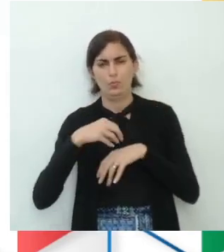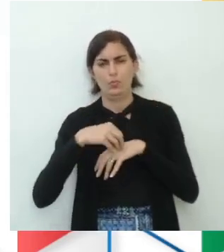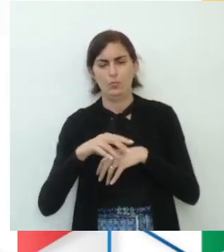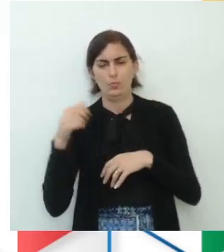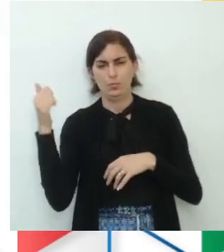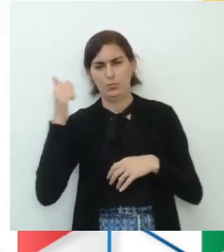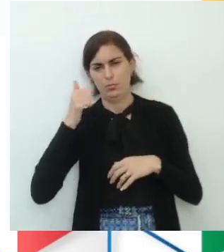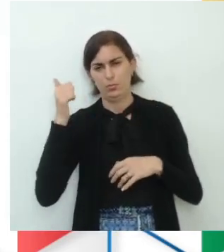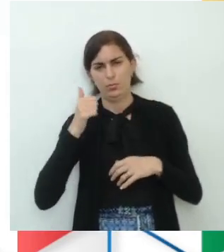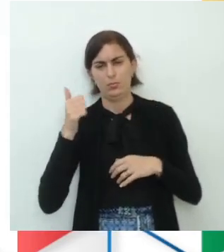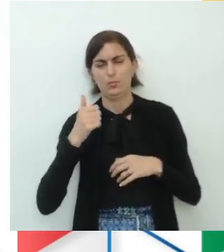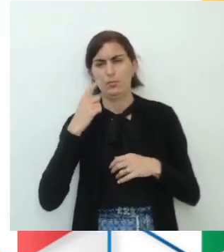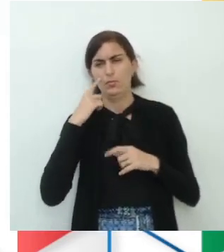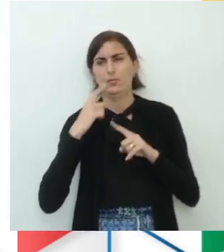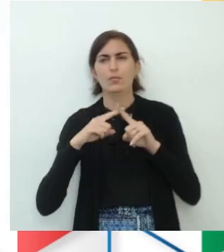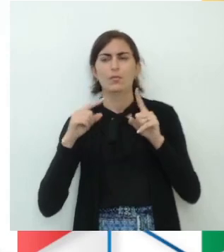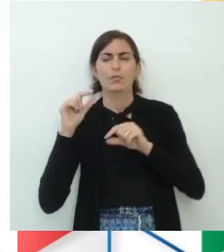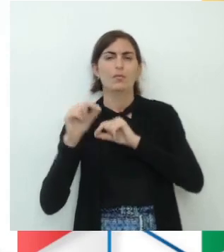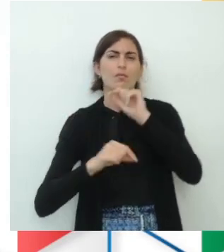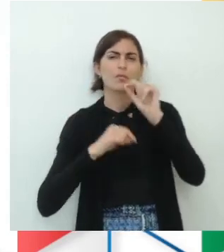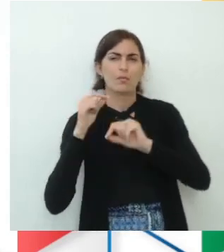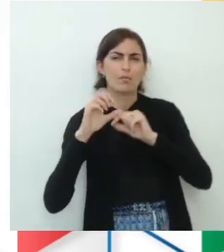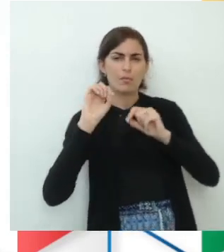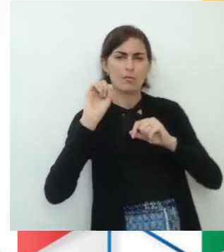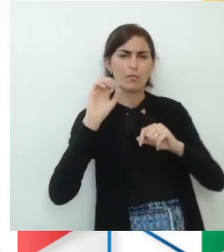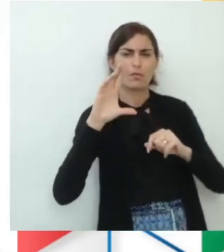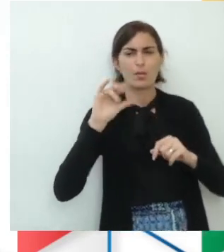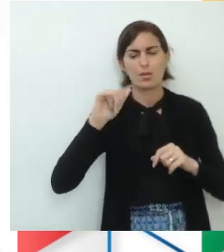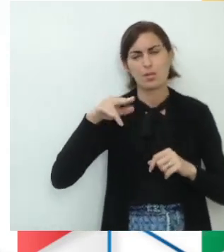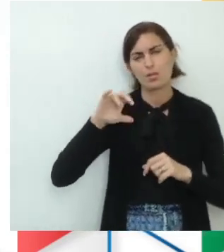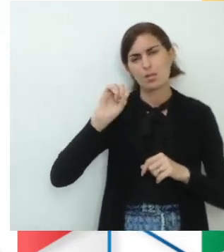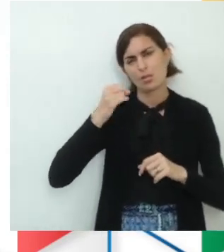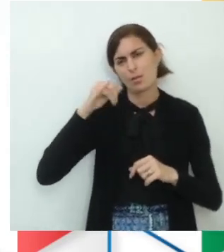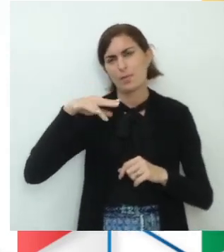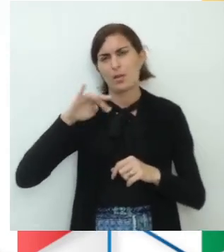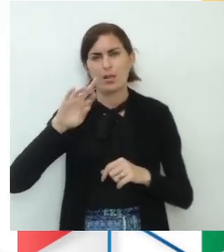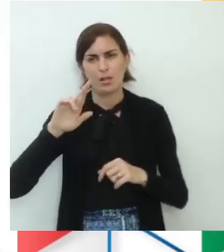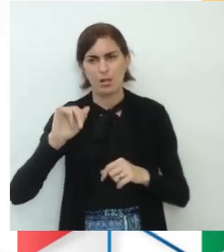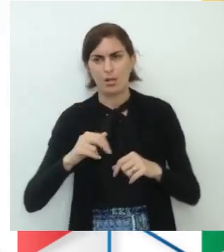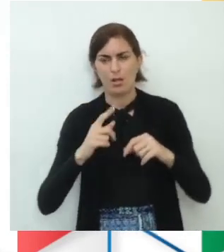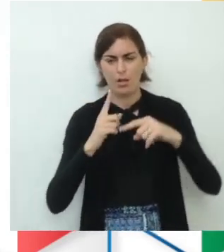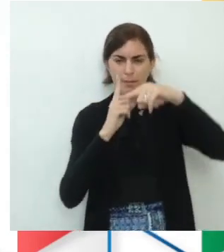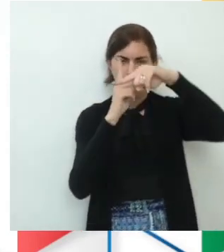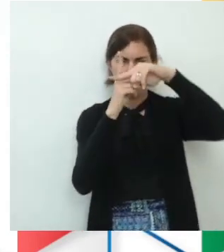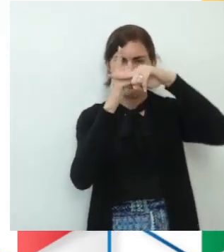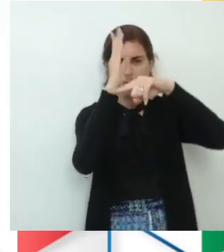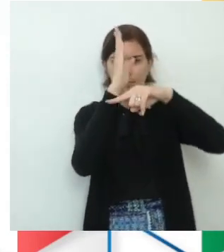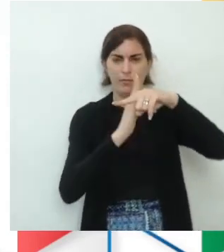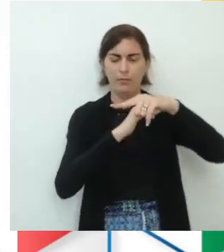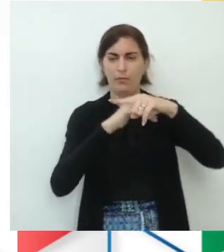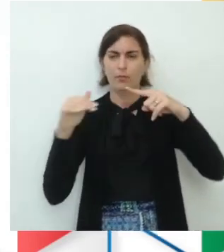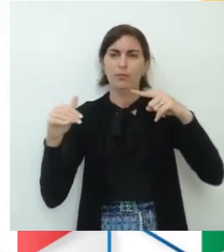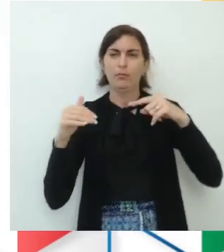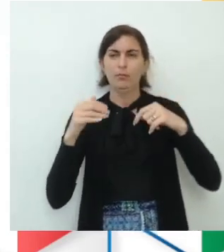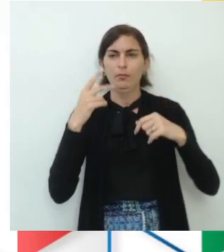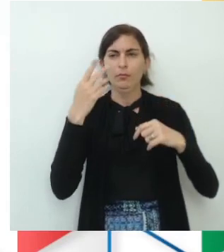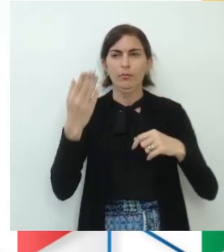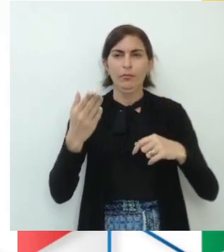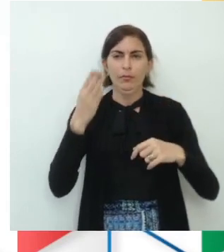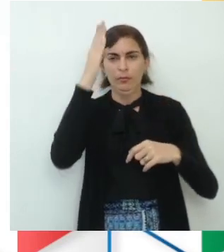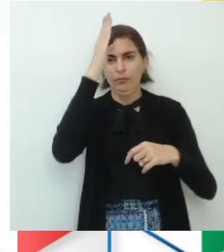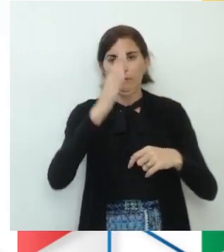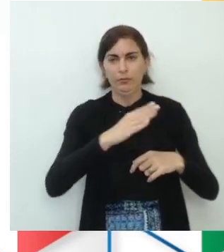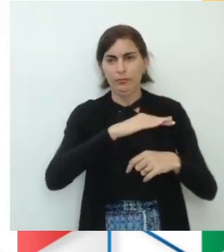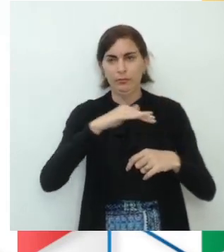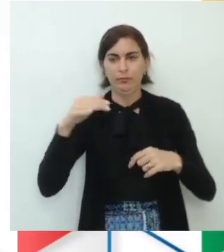o primeiro quadrante. Mas o que é simetria? Simetria é quando a gente pega uma figura e aí passa o plano